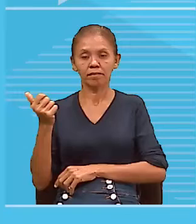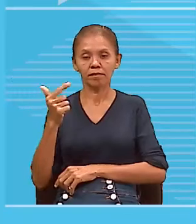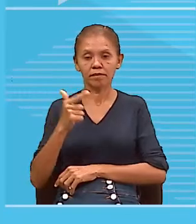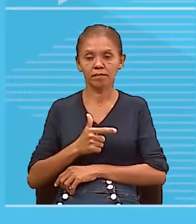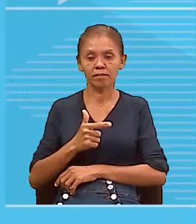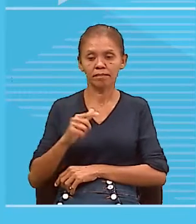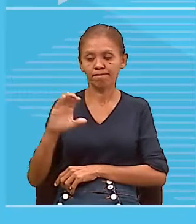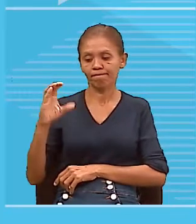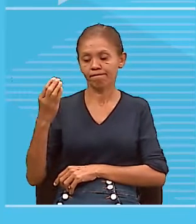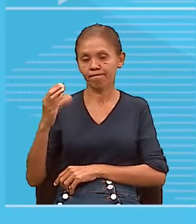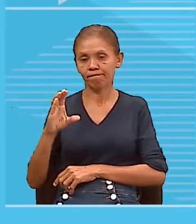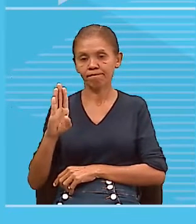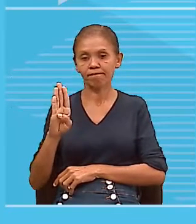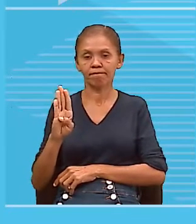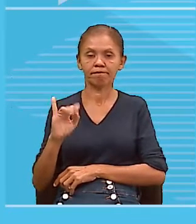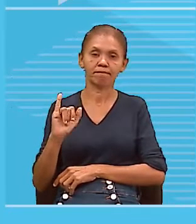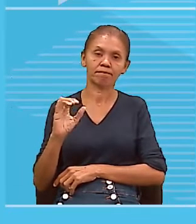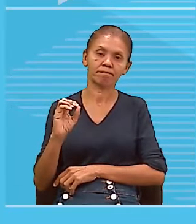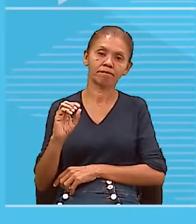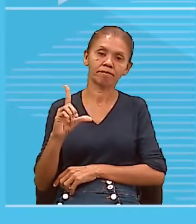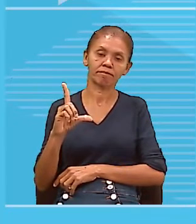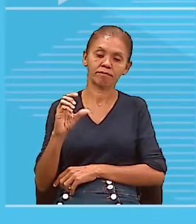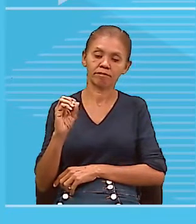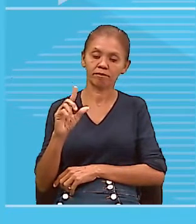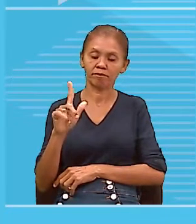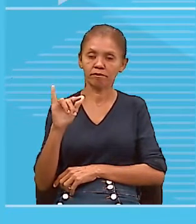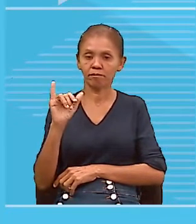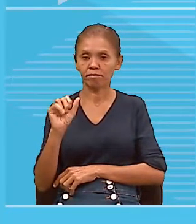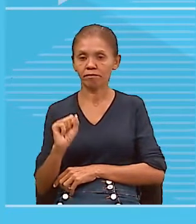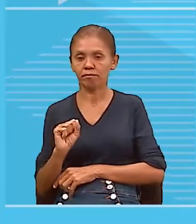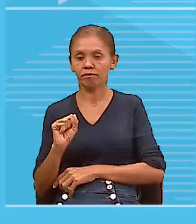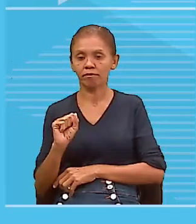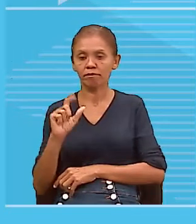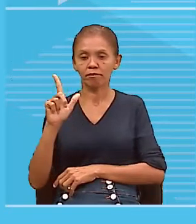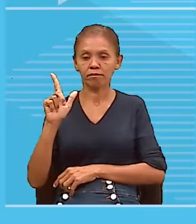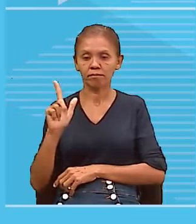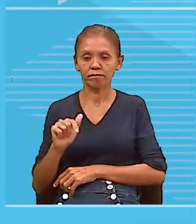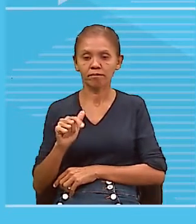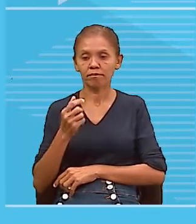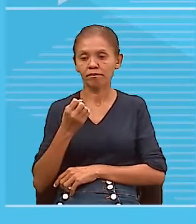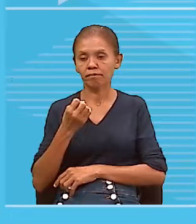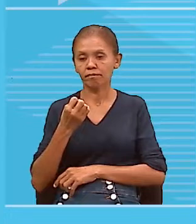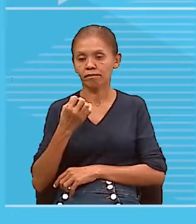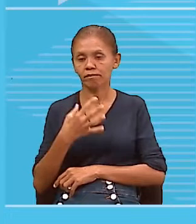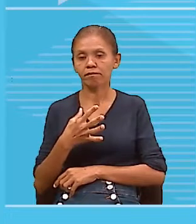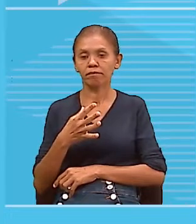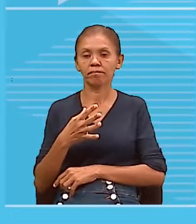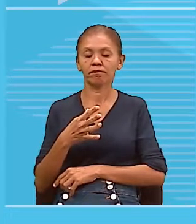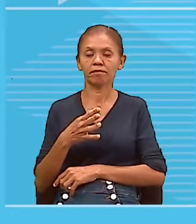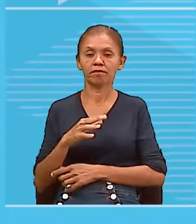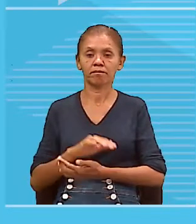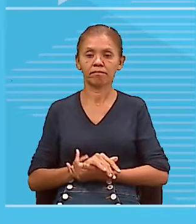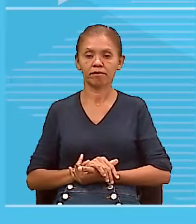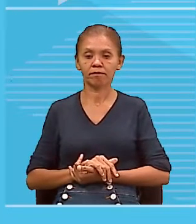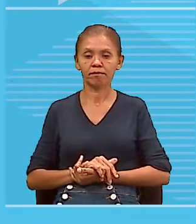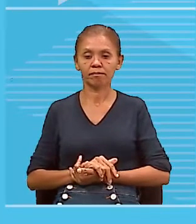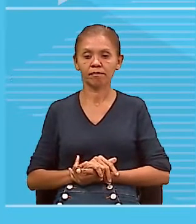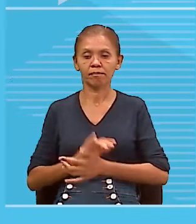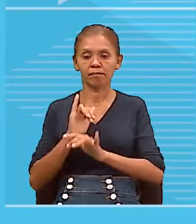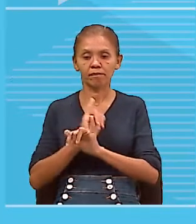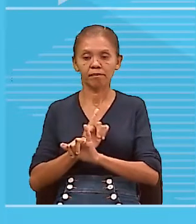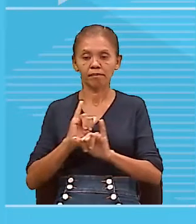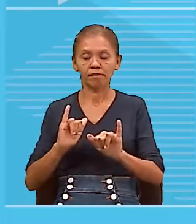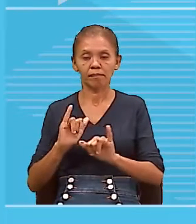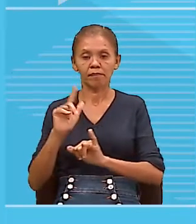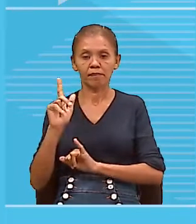é que o negócio fica bom porque como é que é isso como é que isso é tão empolgante Professora porque é que você se entusiasma com uma coisa